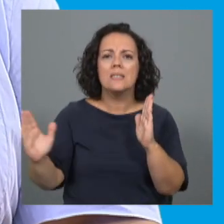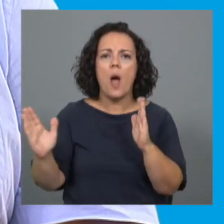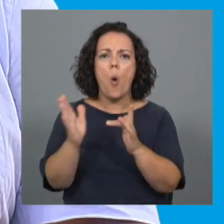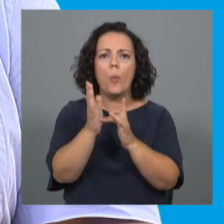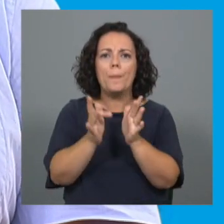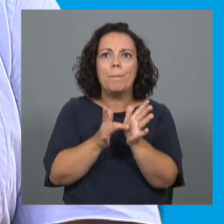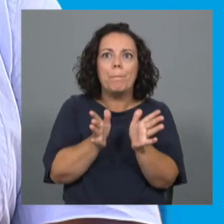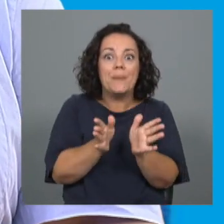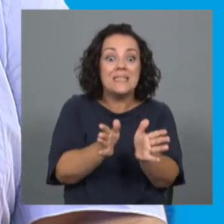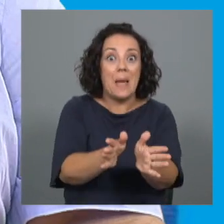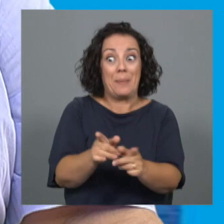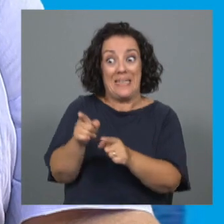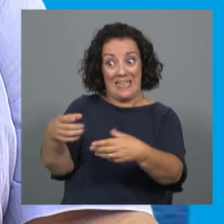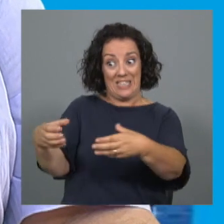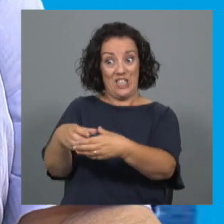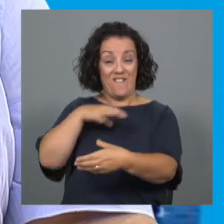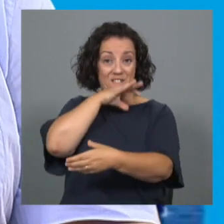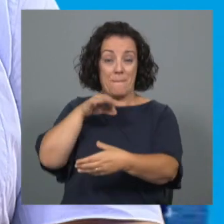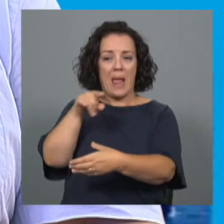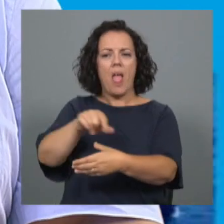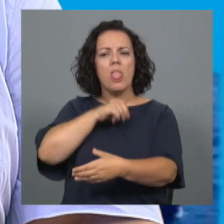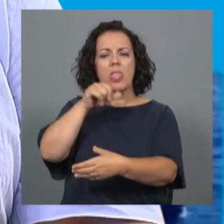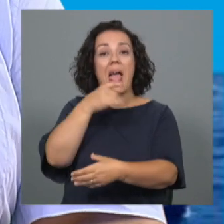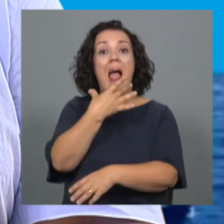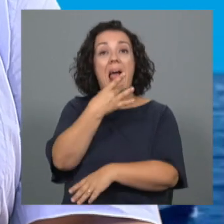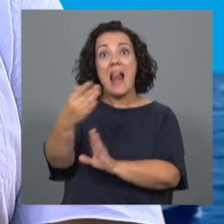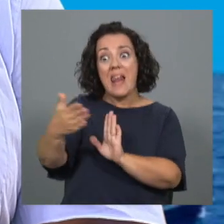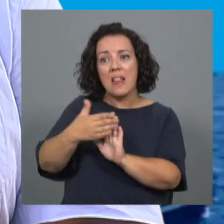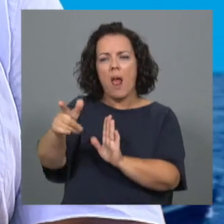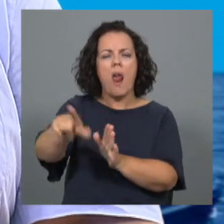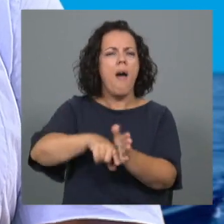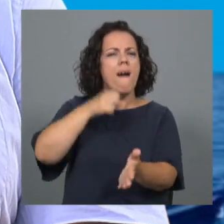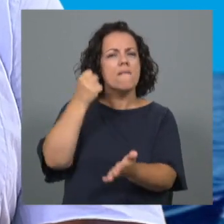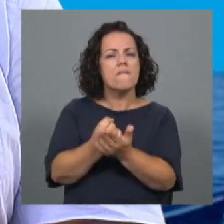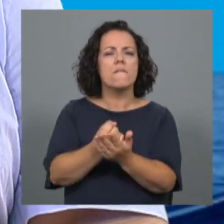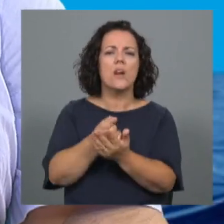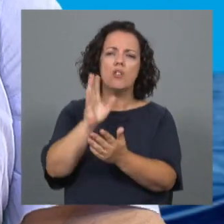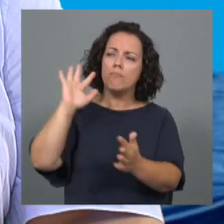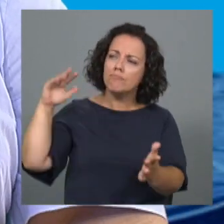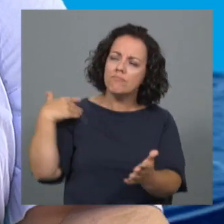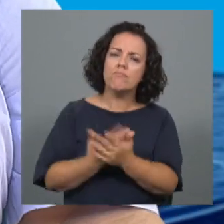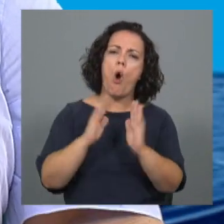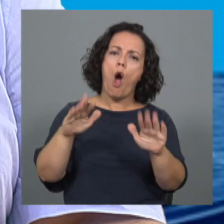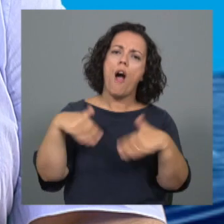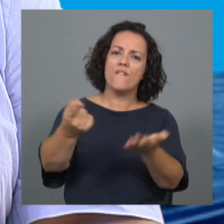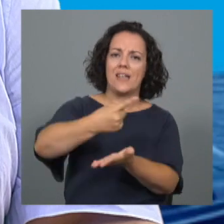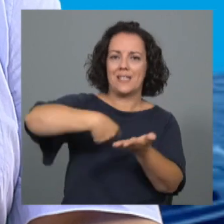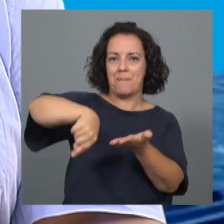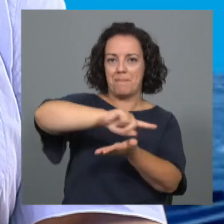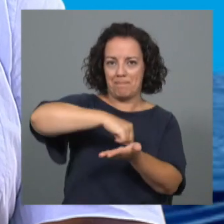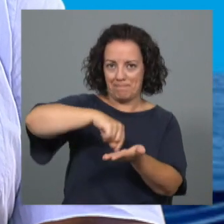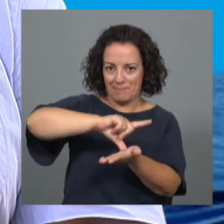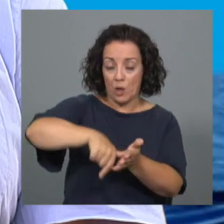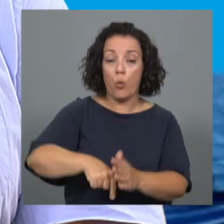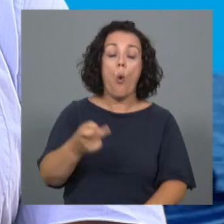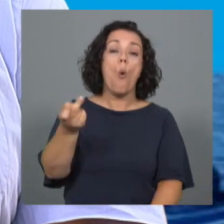no dia, por ocasião de Natal, aquilo que faz é invariavelmente esta oferta desde há tanto tempo. O ano passado esgotou já essa